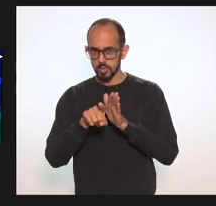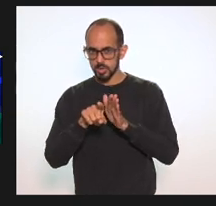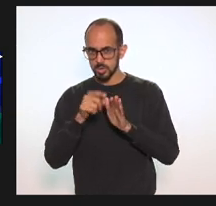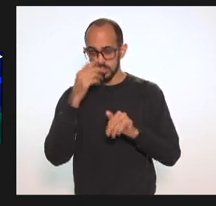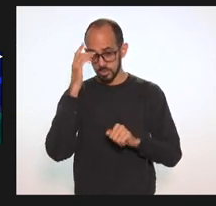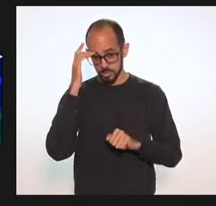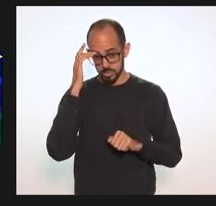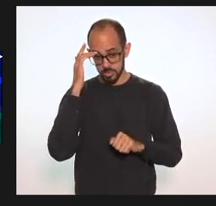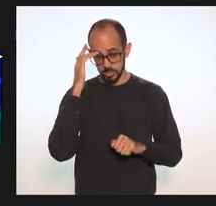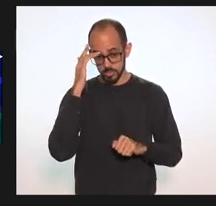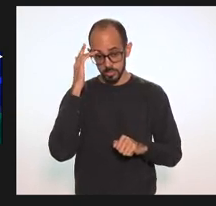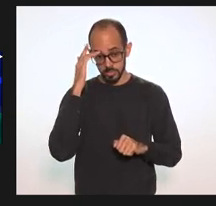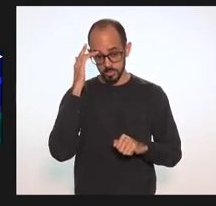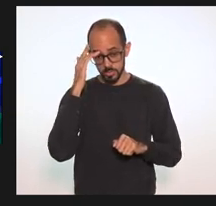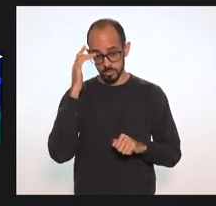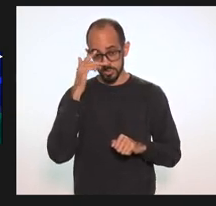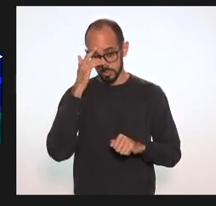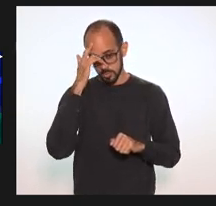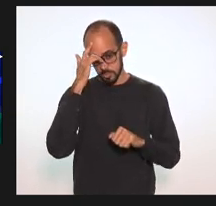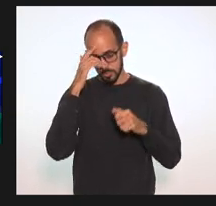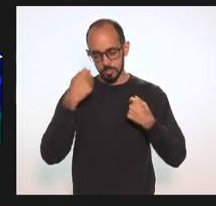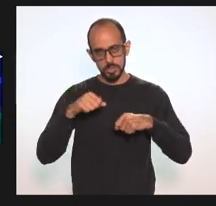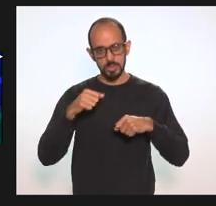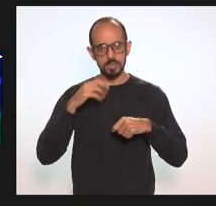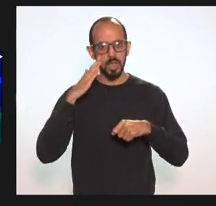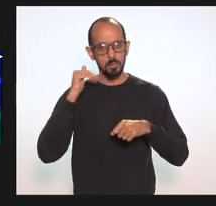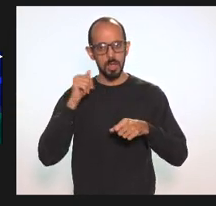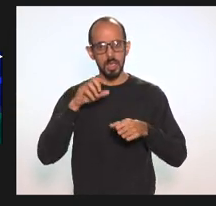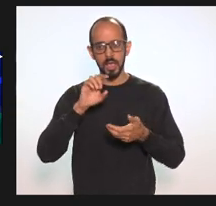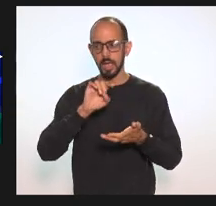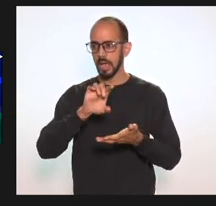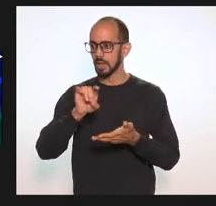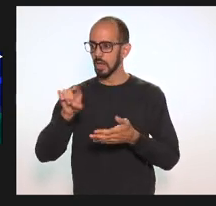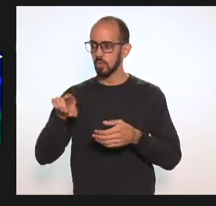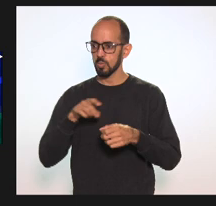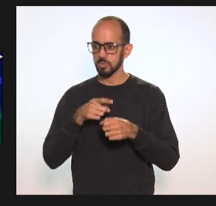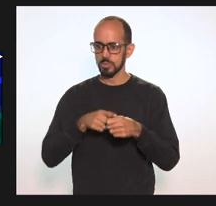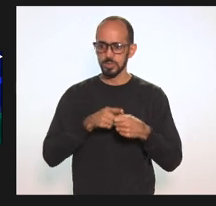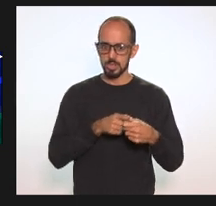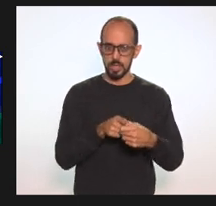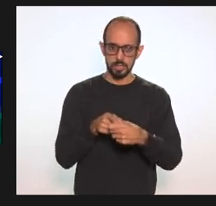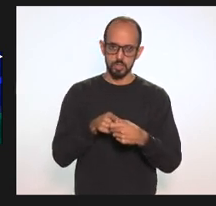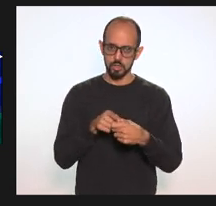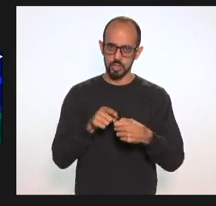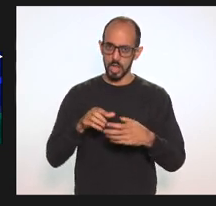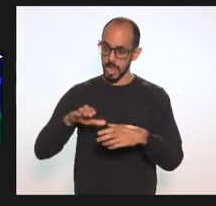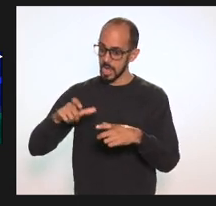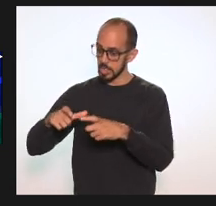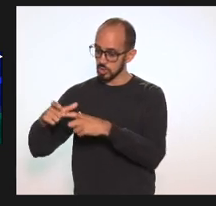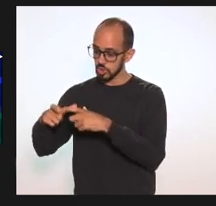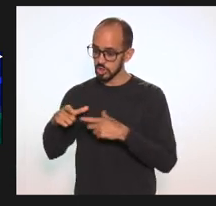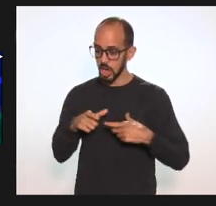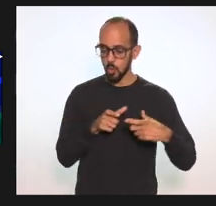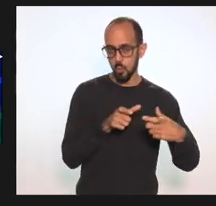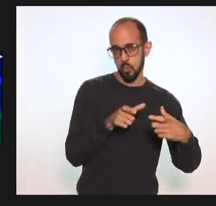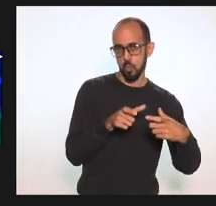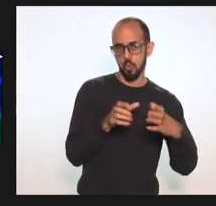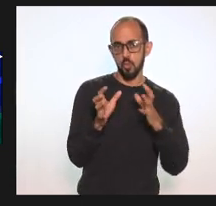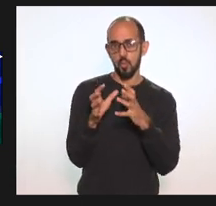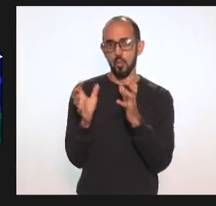tomar essa medida por região é cada Prefeito é tomar sua decisão mais acertadamente